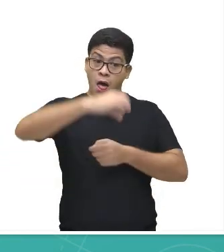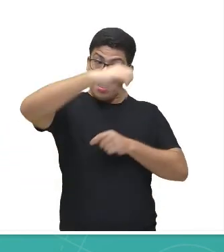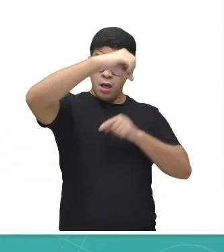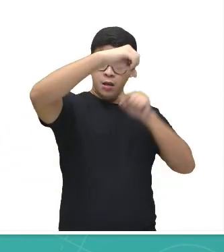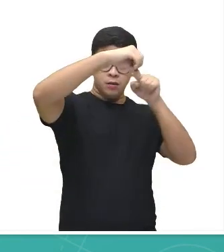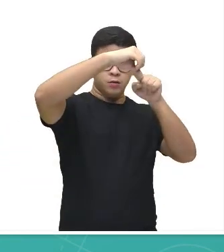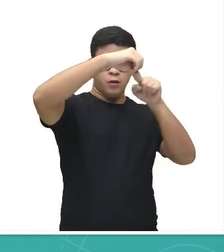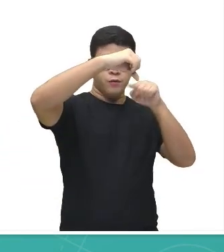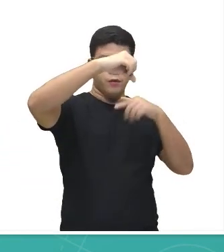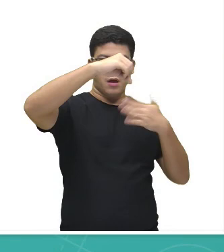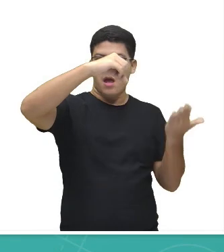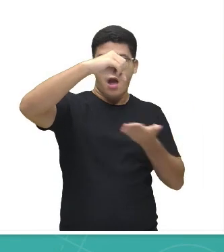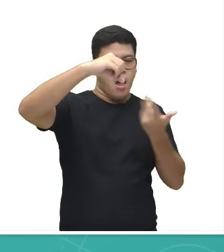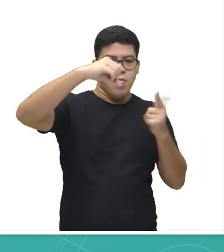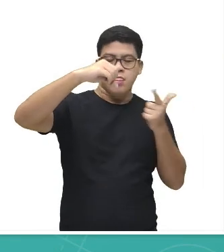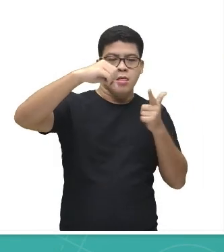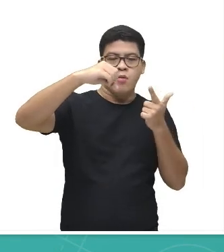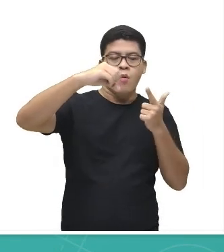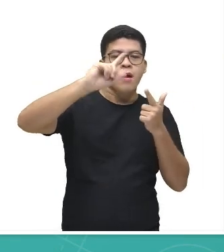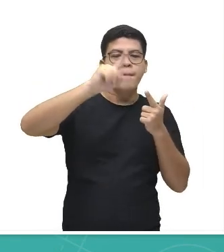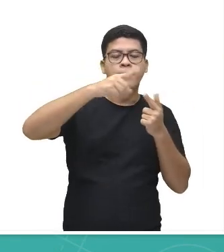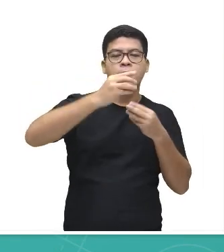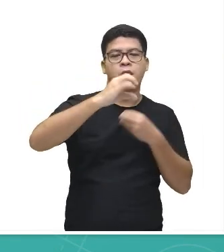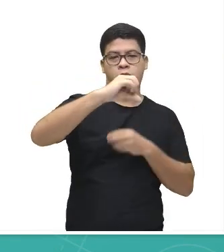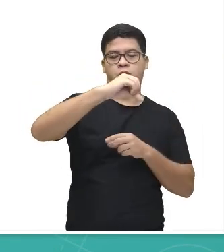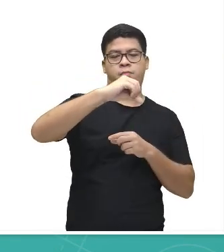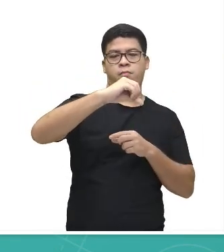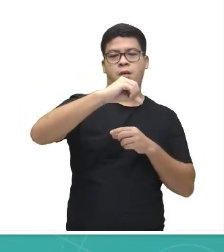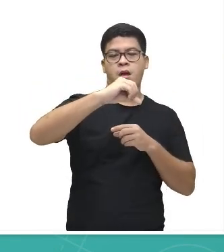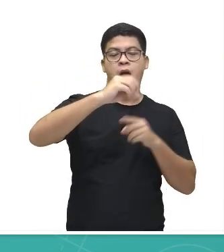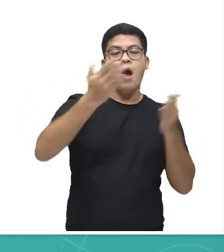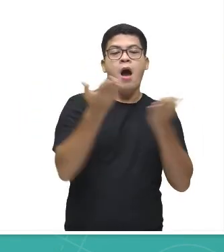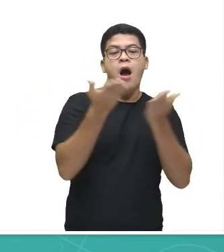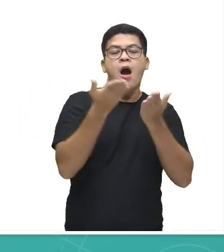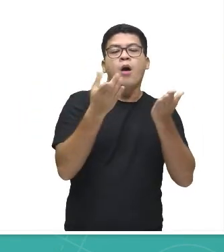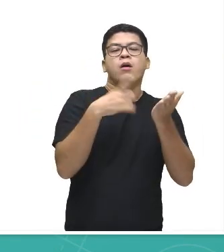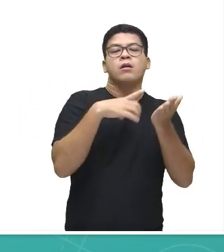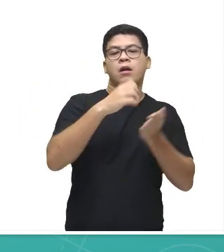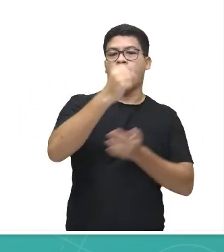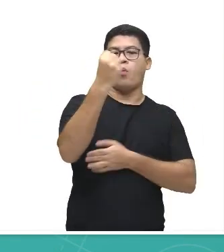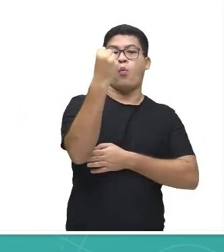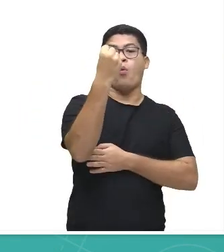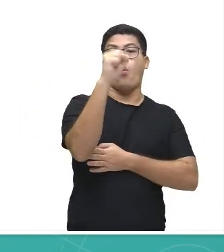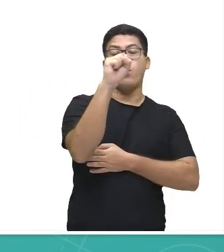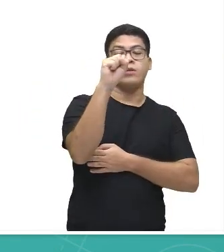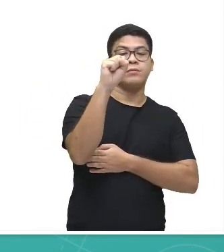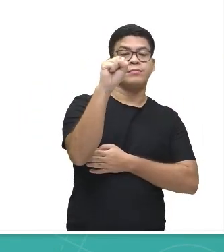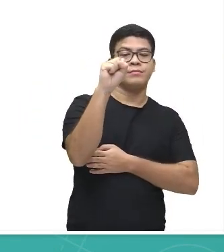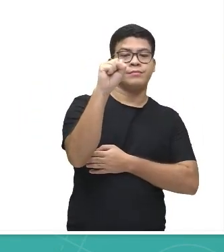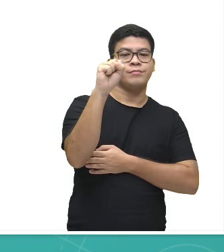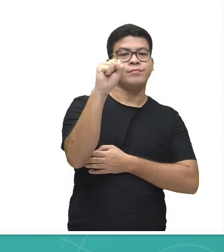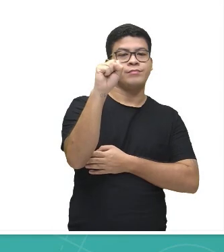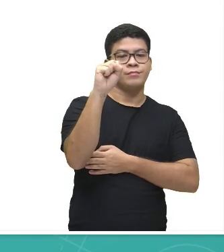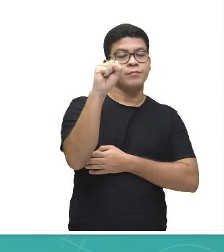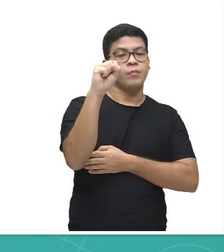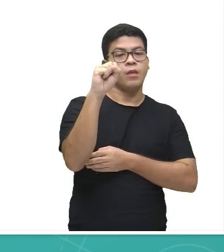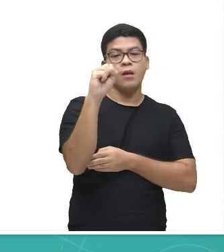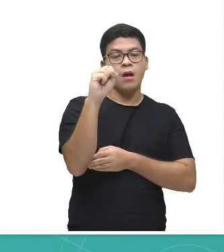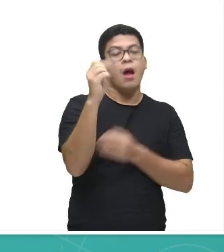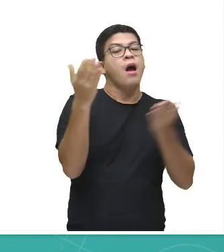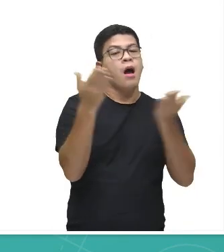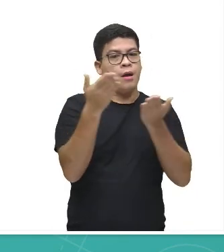é mais 9, porque a gente pegou um dele, não foi? Então, esse 9 agora, ele está valendo de quanto? Ele está valendo só